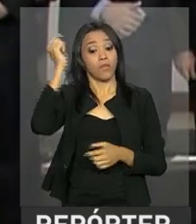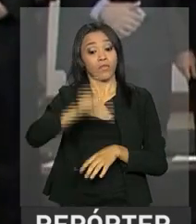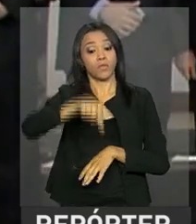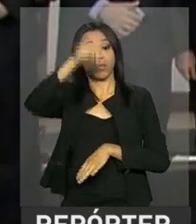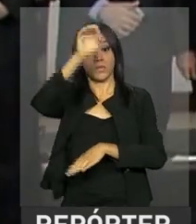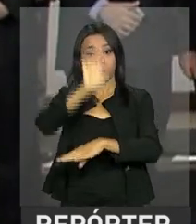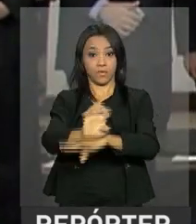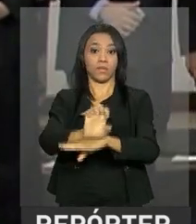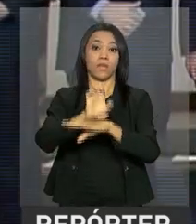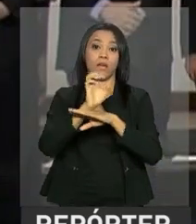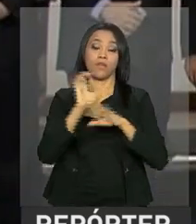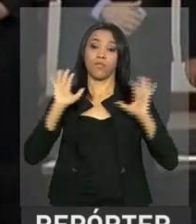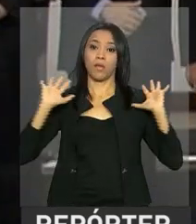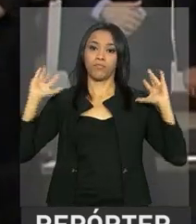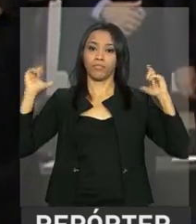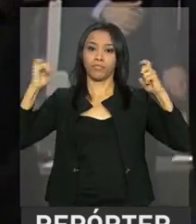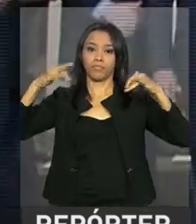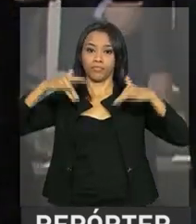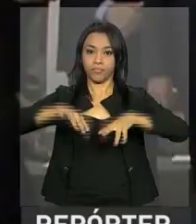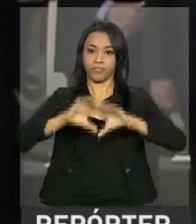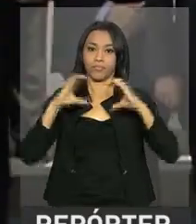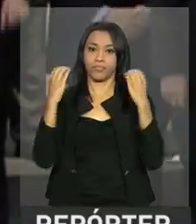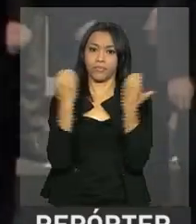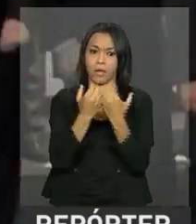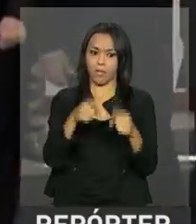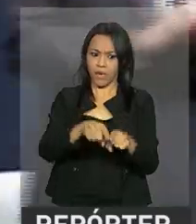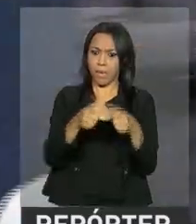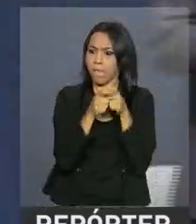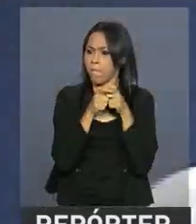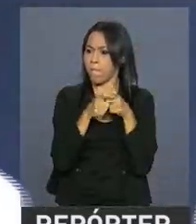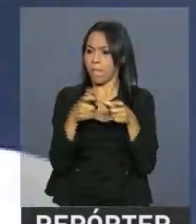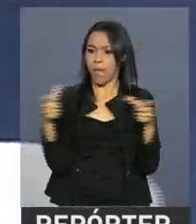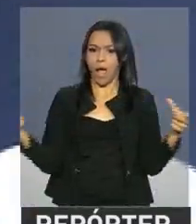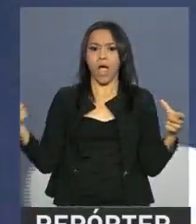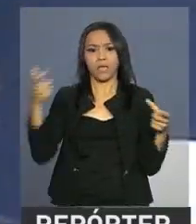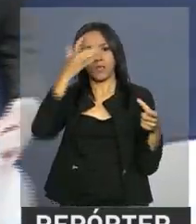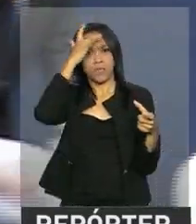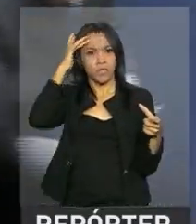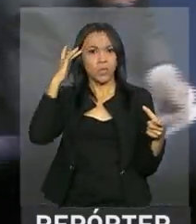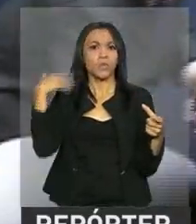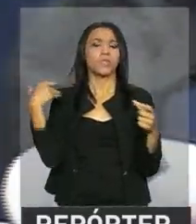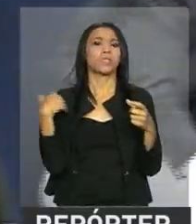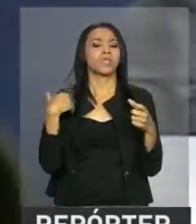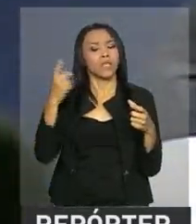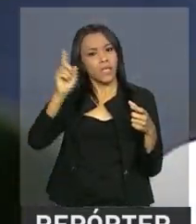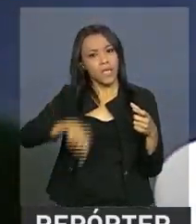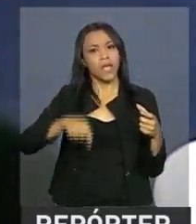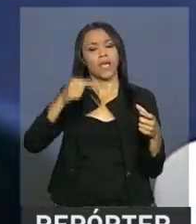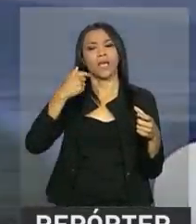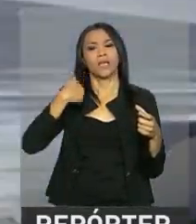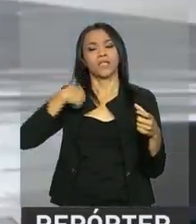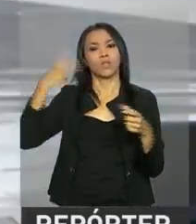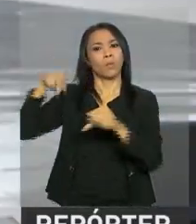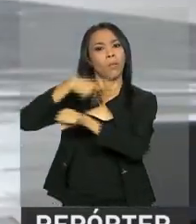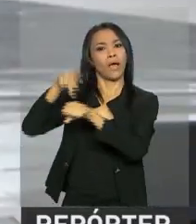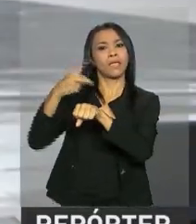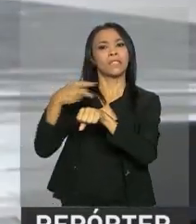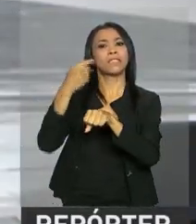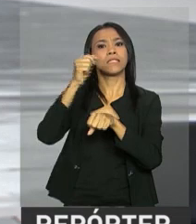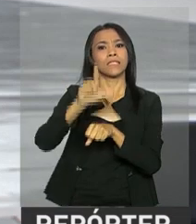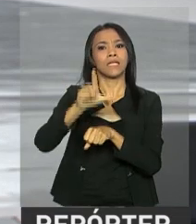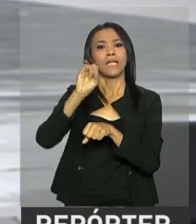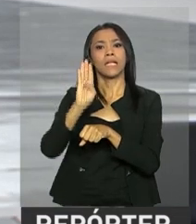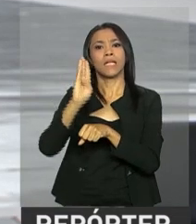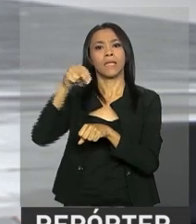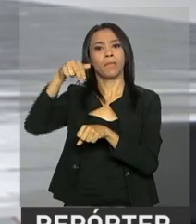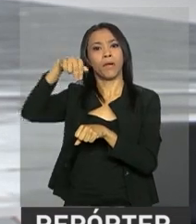para sediar a conferência por ser a cidade com a maior comunidade de origem libanesa no mundo, de acordo com o consulado do